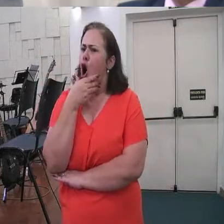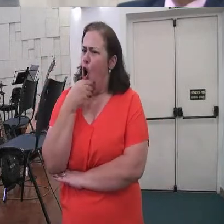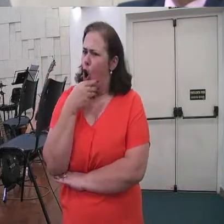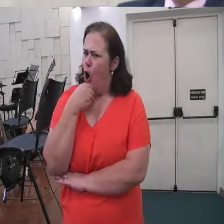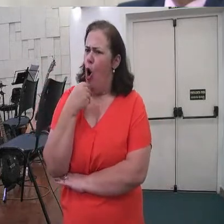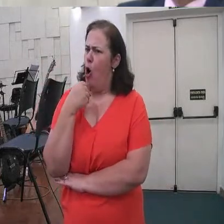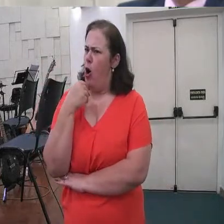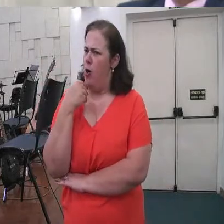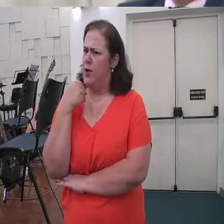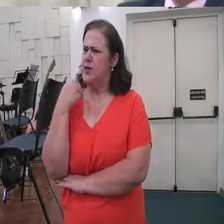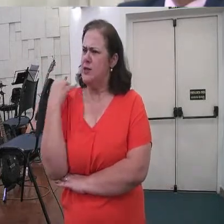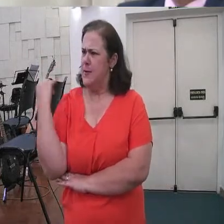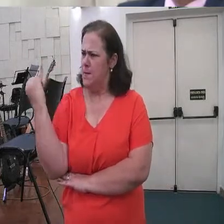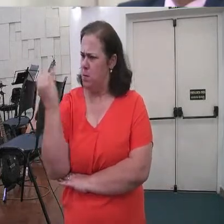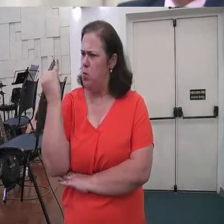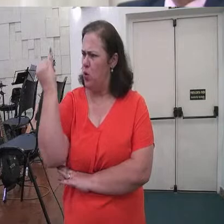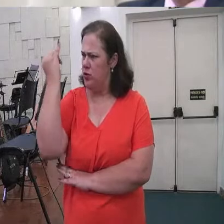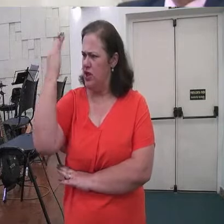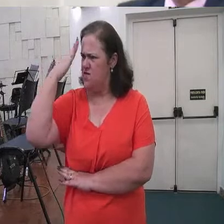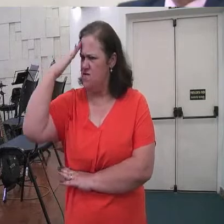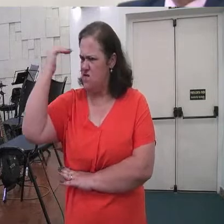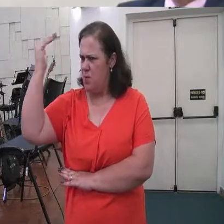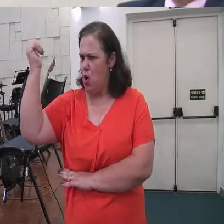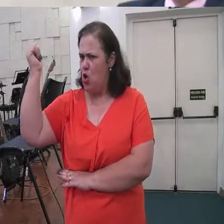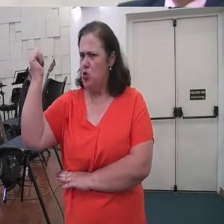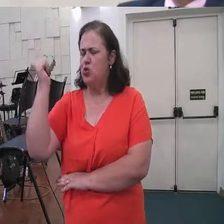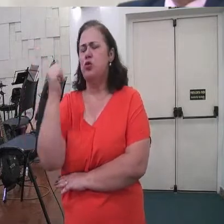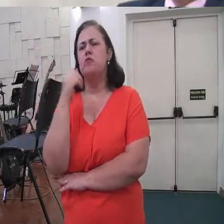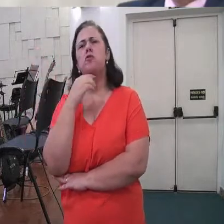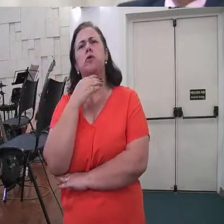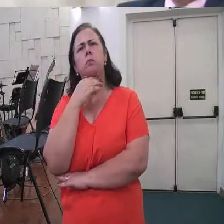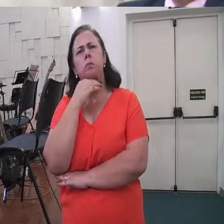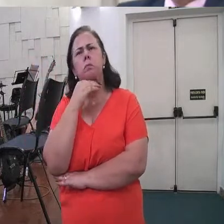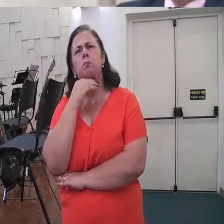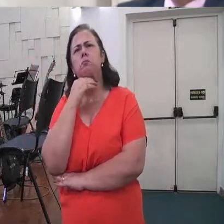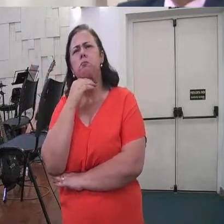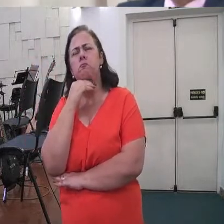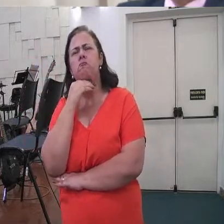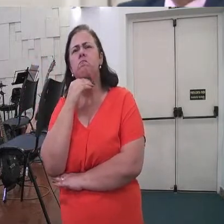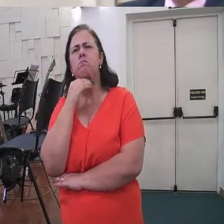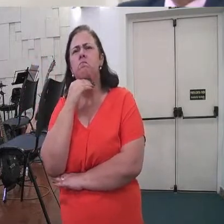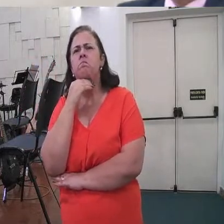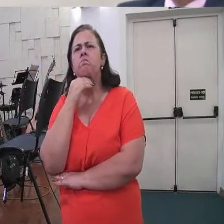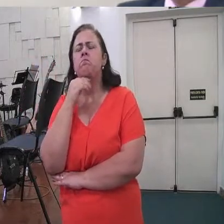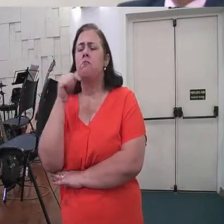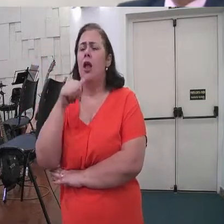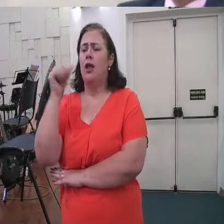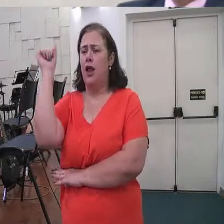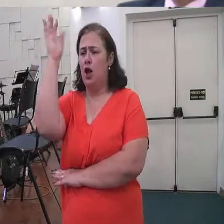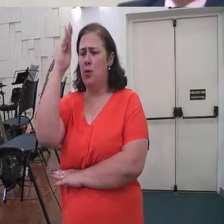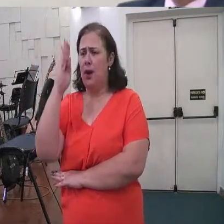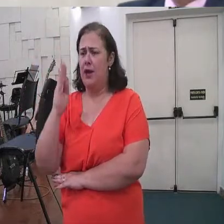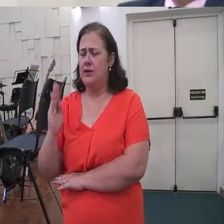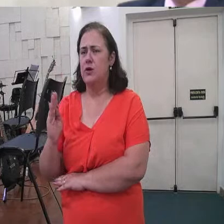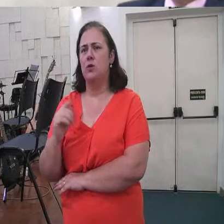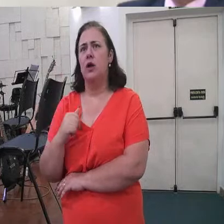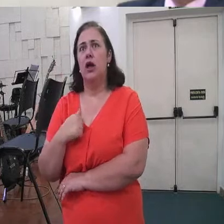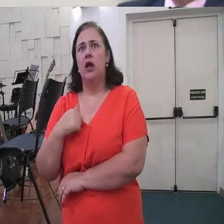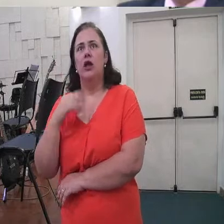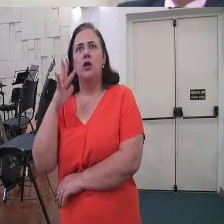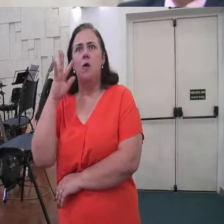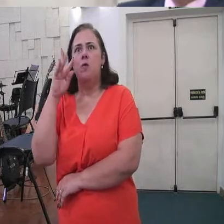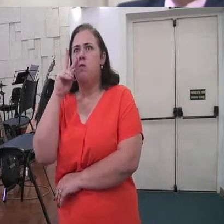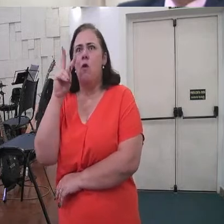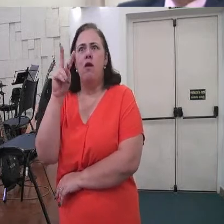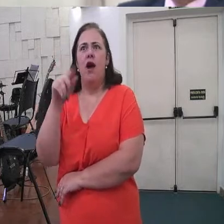e muitos outros palestrantes, exímios palestrantes. E aquilo motivava, aquilo nos dava